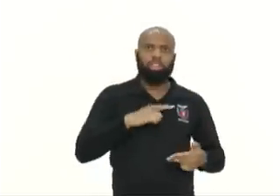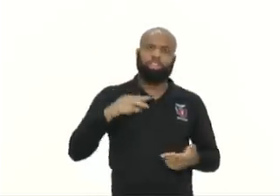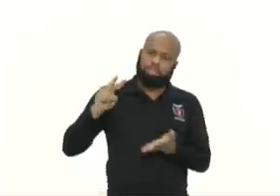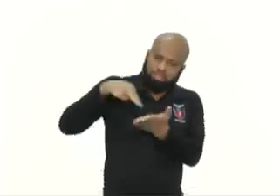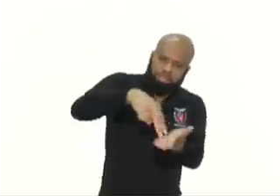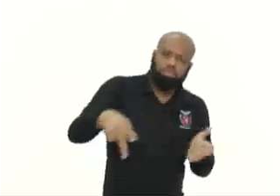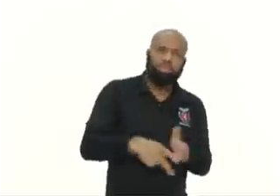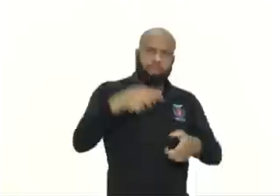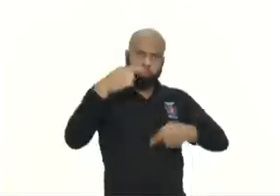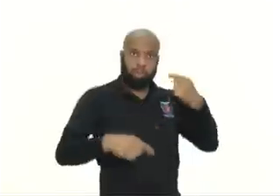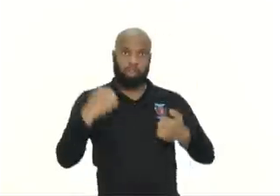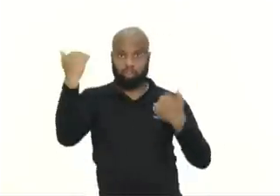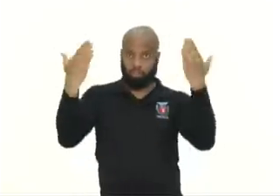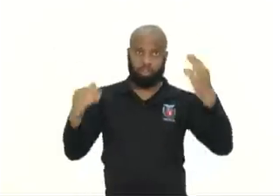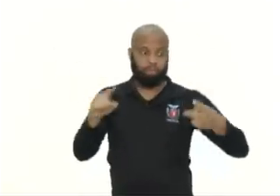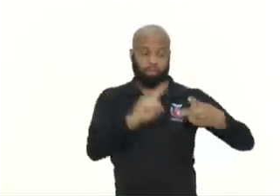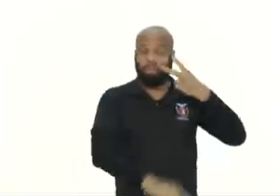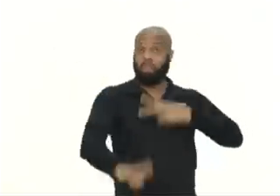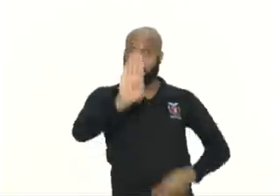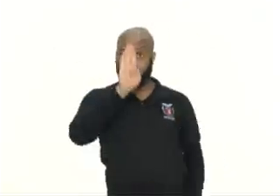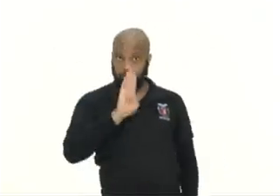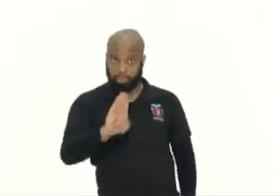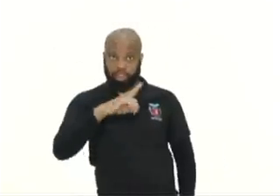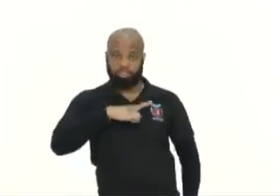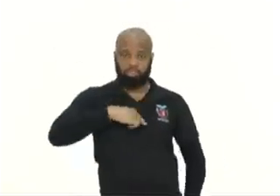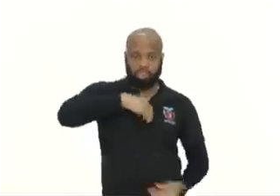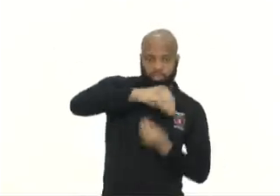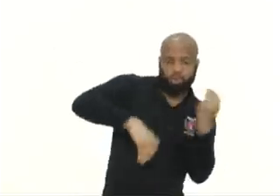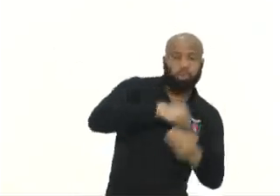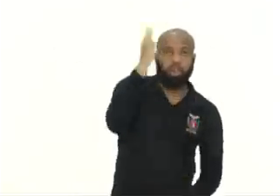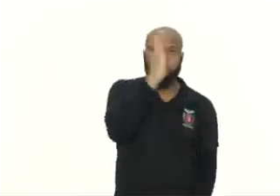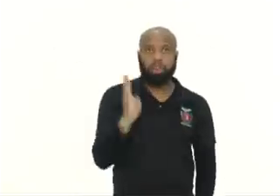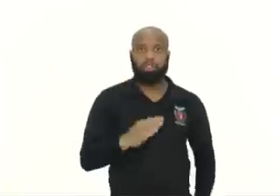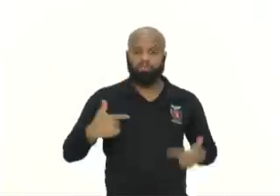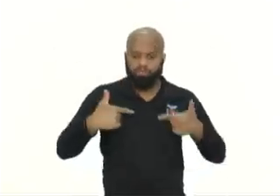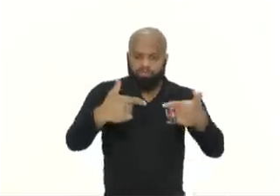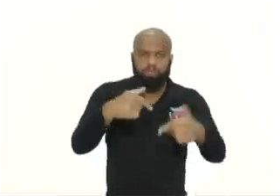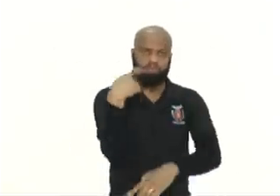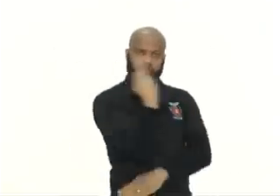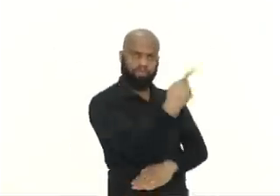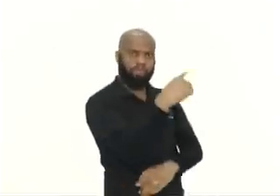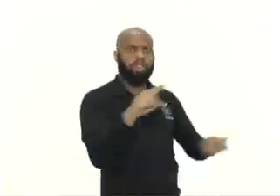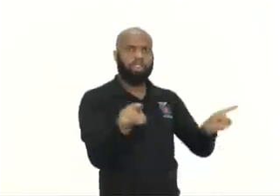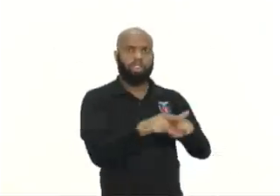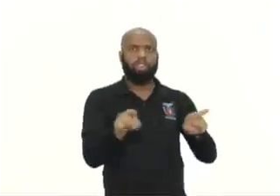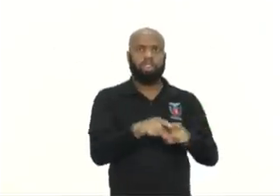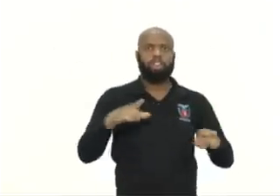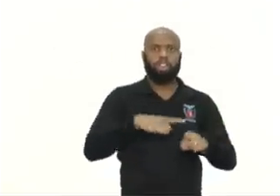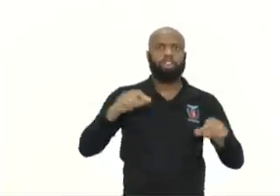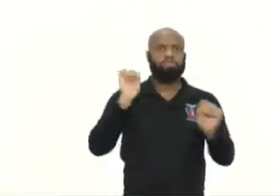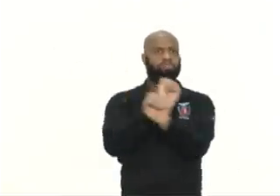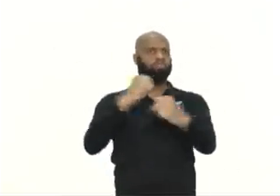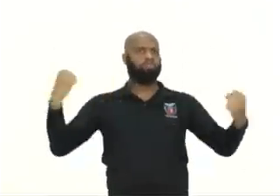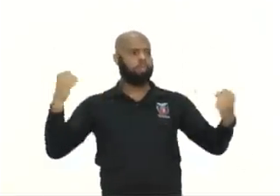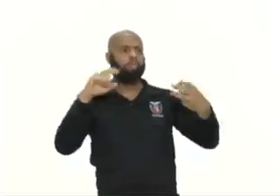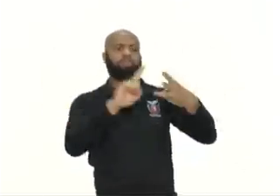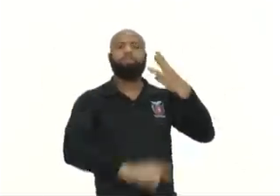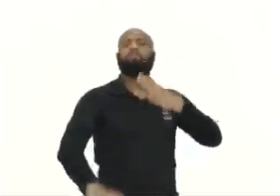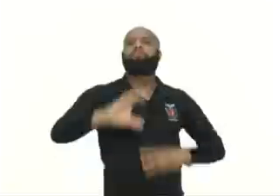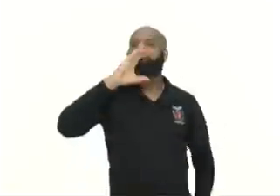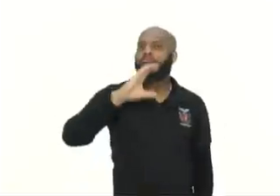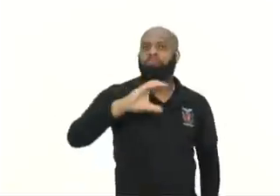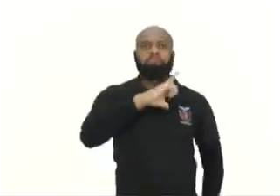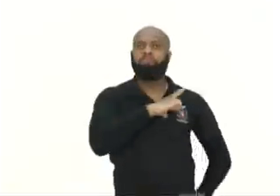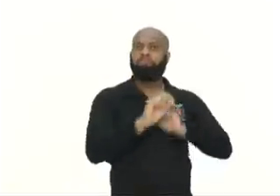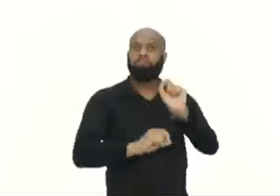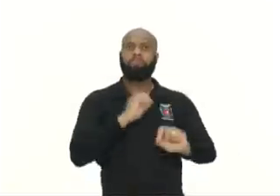estabilidade política externa. Alternativa B, envolvimento do Brasil na Guerra do Paraguai e a campanha abolicionista. Alternativa